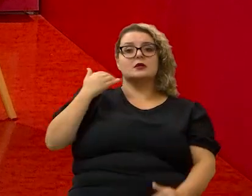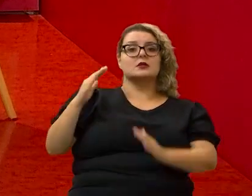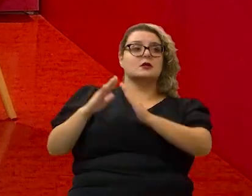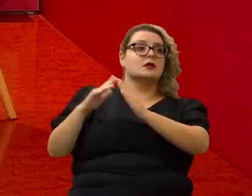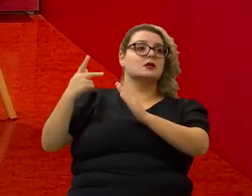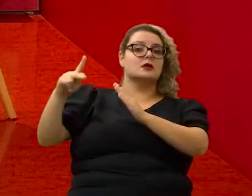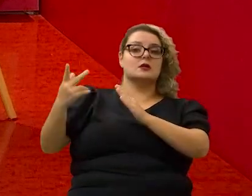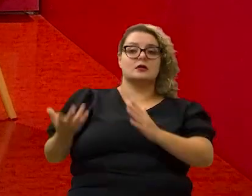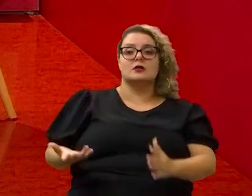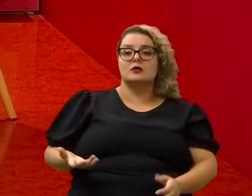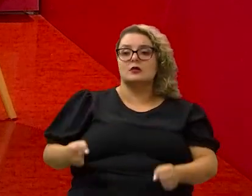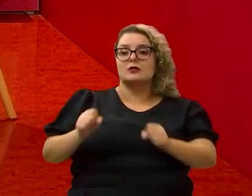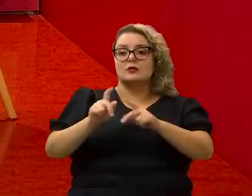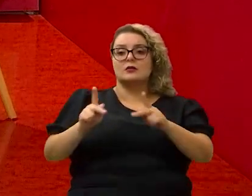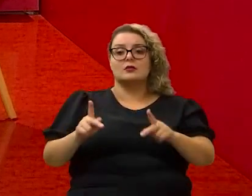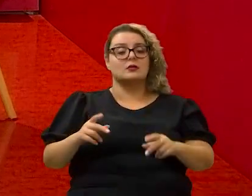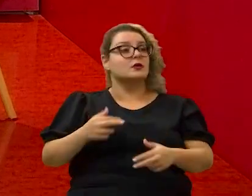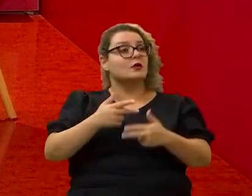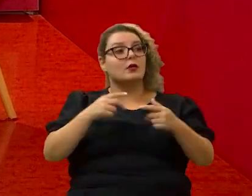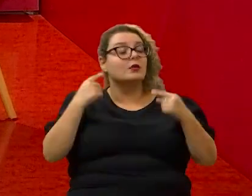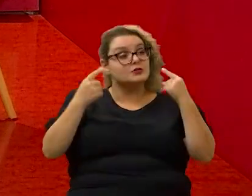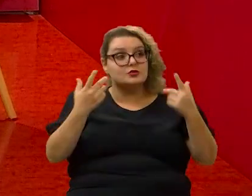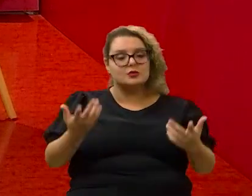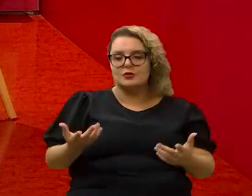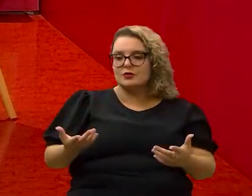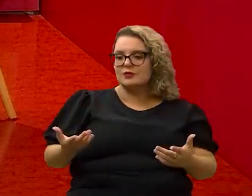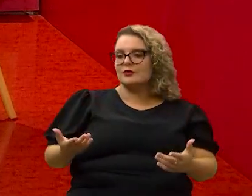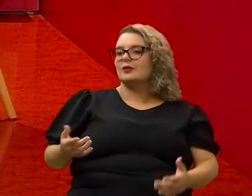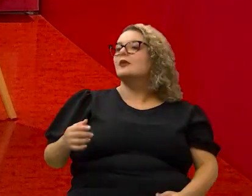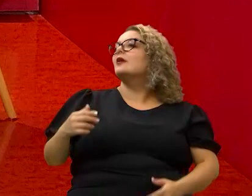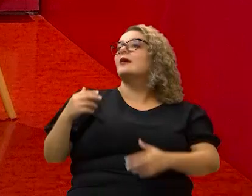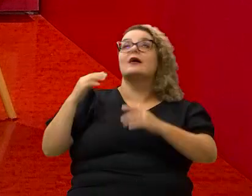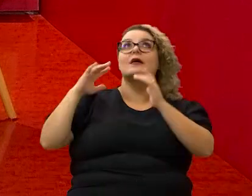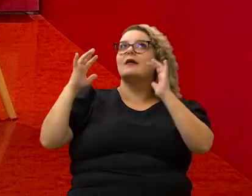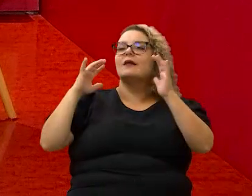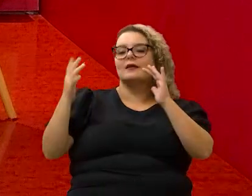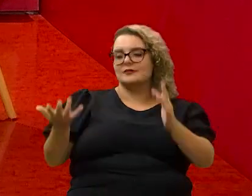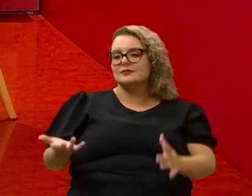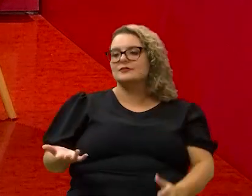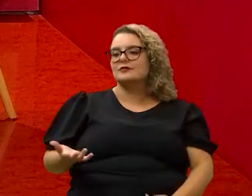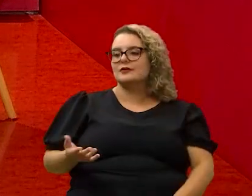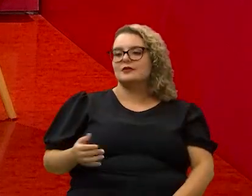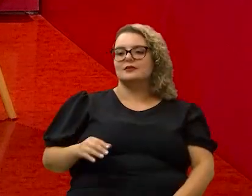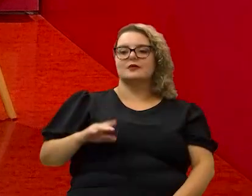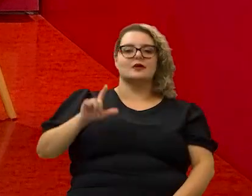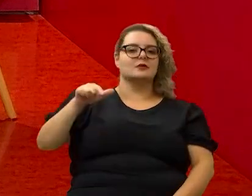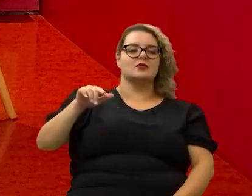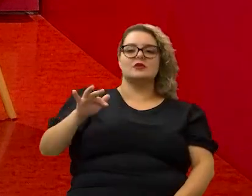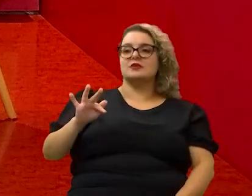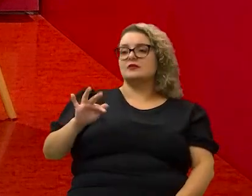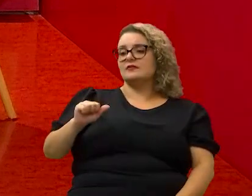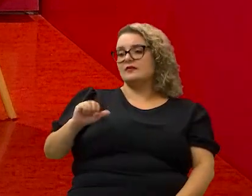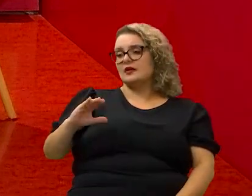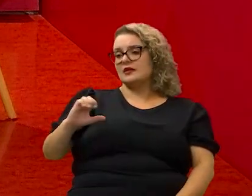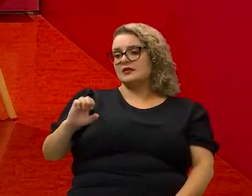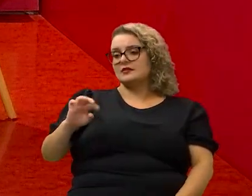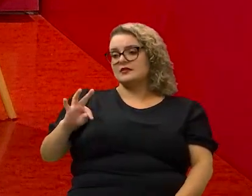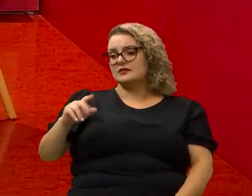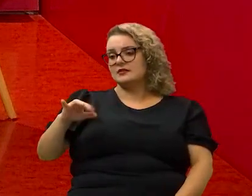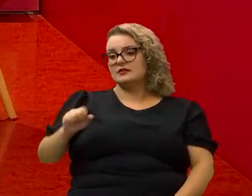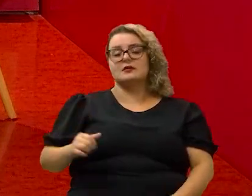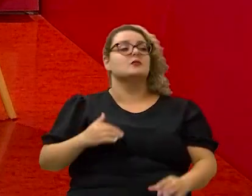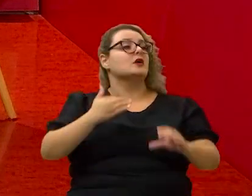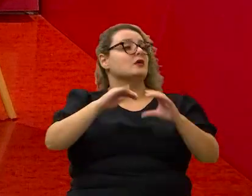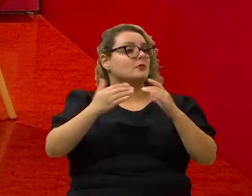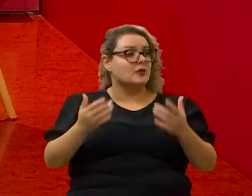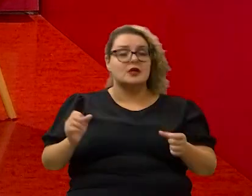casa dele, ele atende no shopping, que coisa de louco. Hoje em dia as imagens, né? Aí FaceTime, assim,